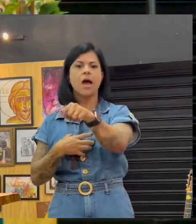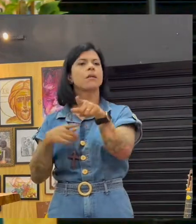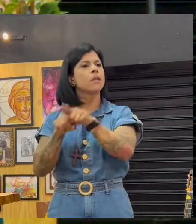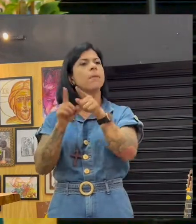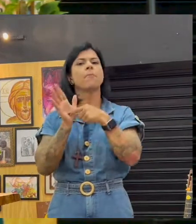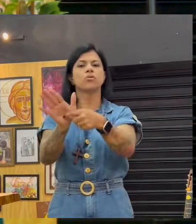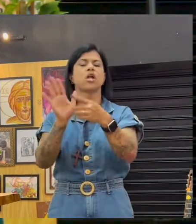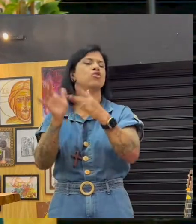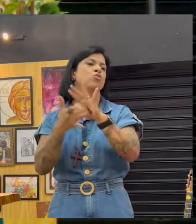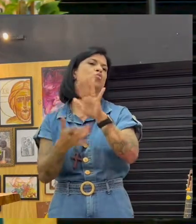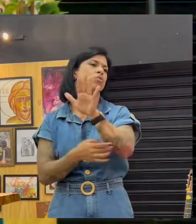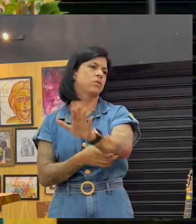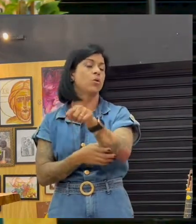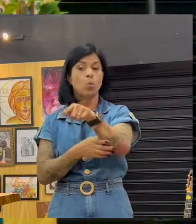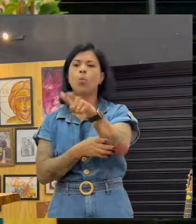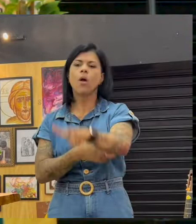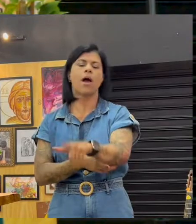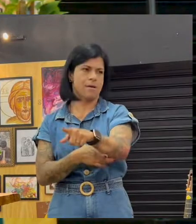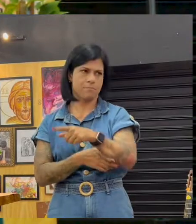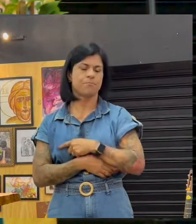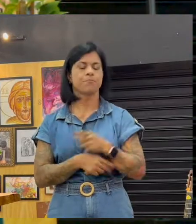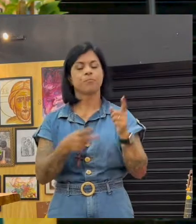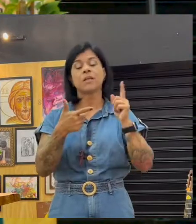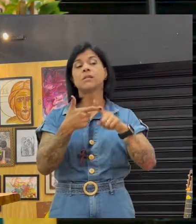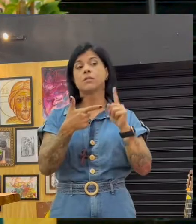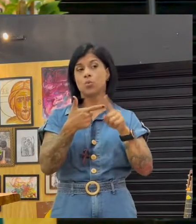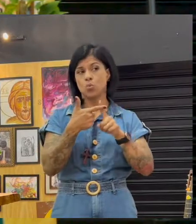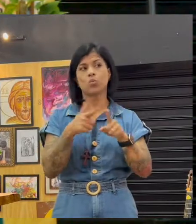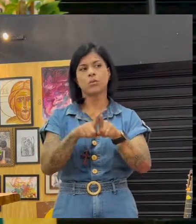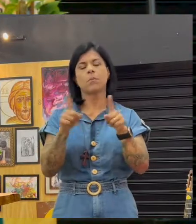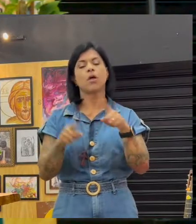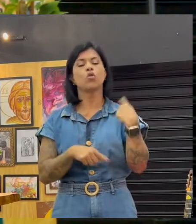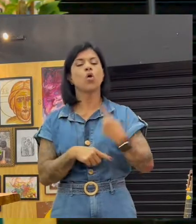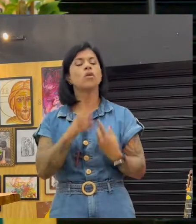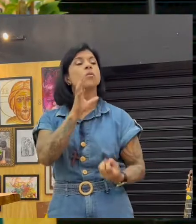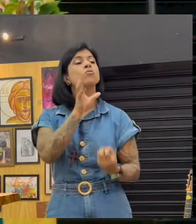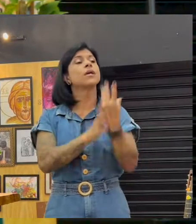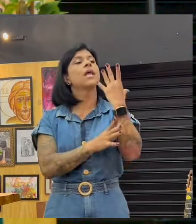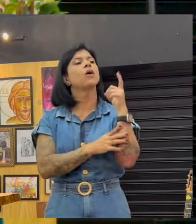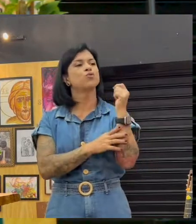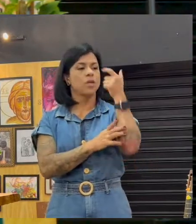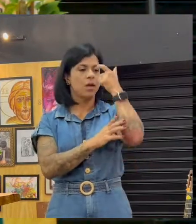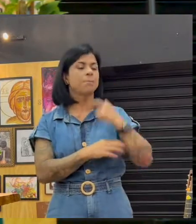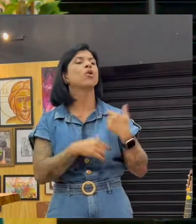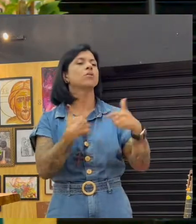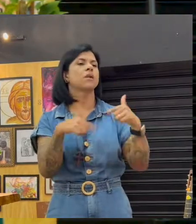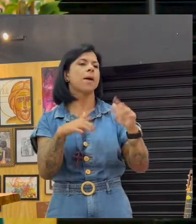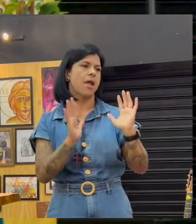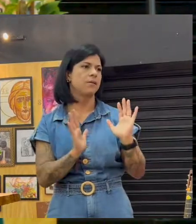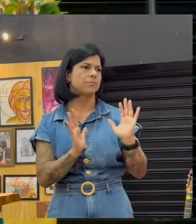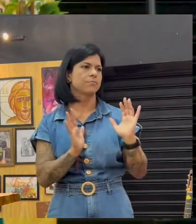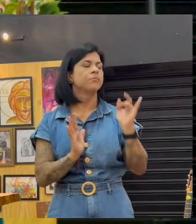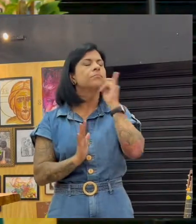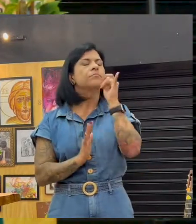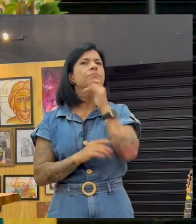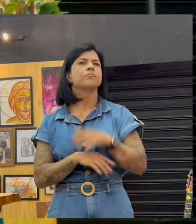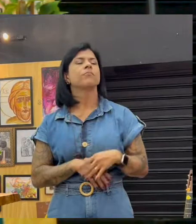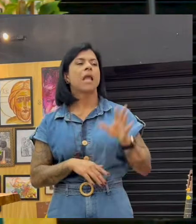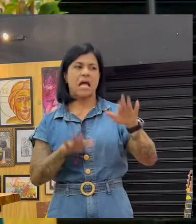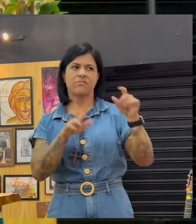O segundo ponto. Nós fomos criados para o trabalho. Tem uma ideia,